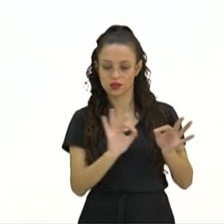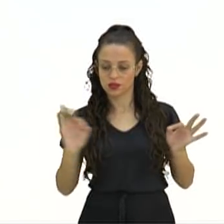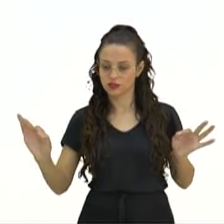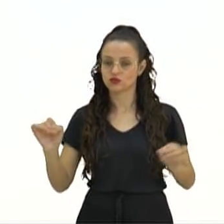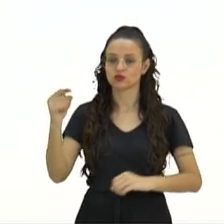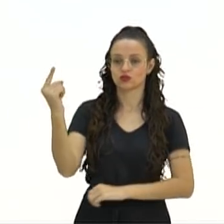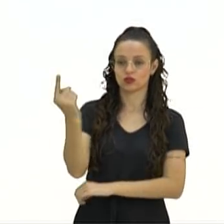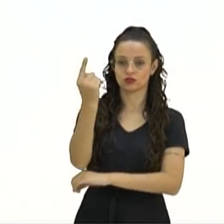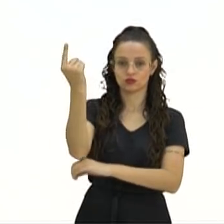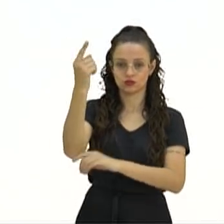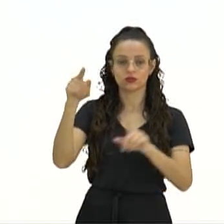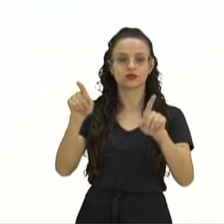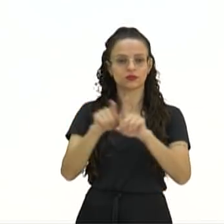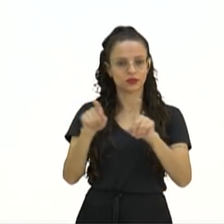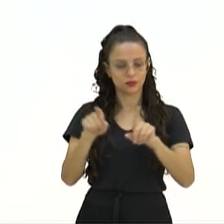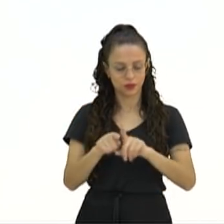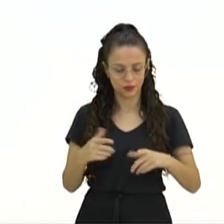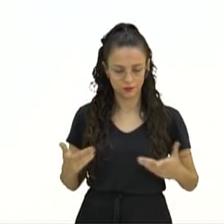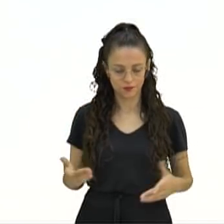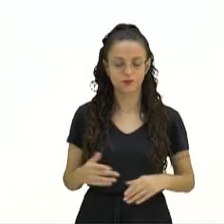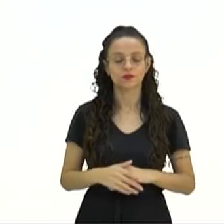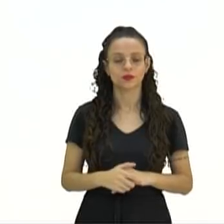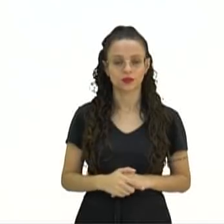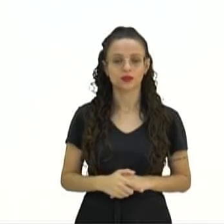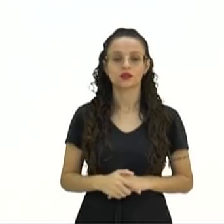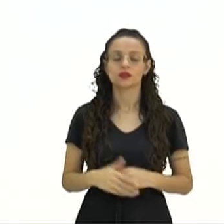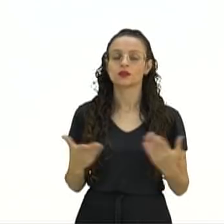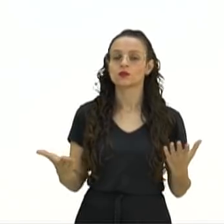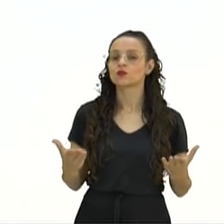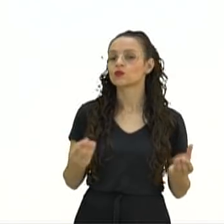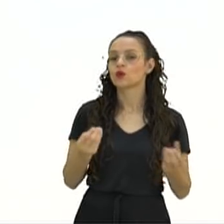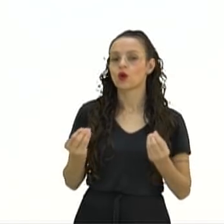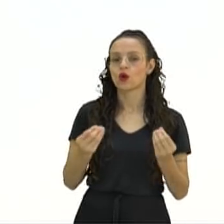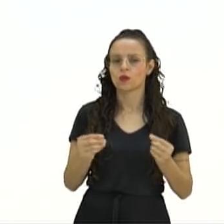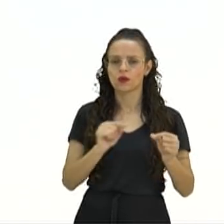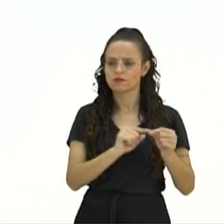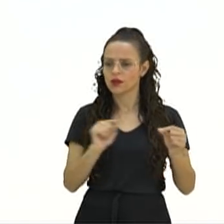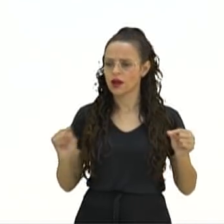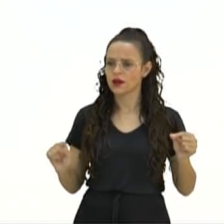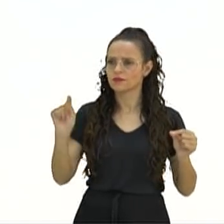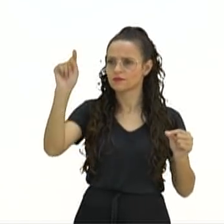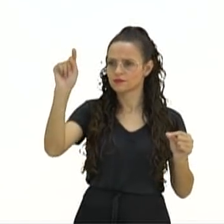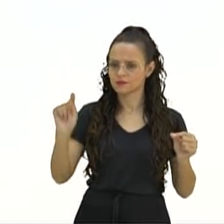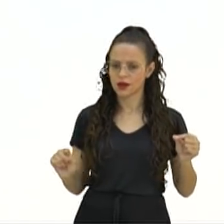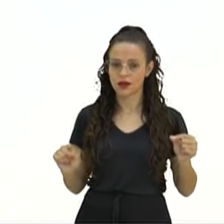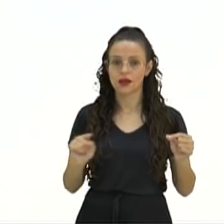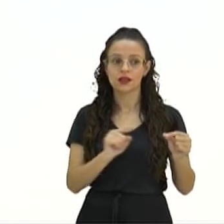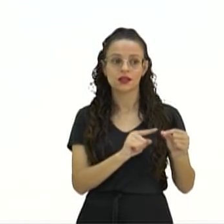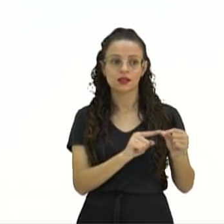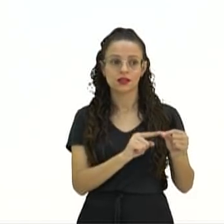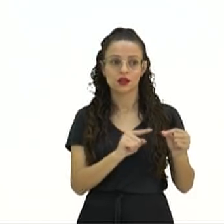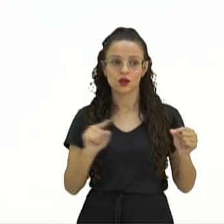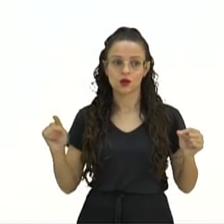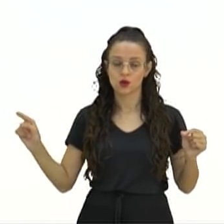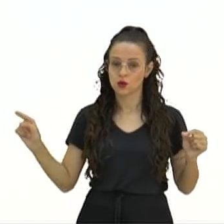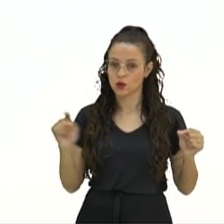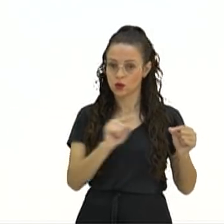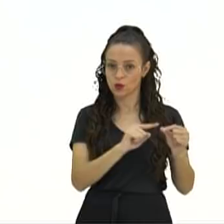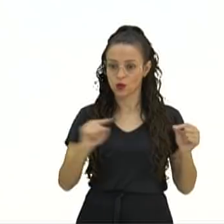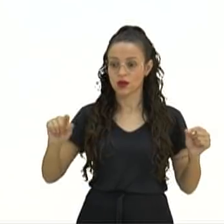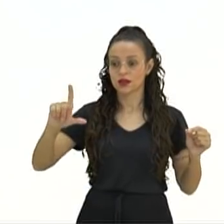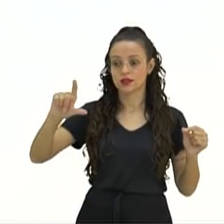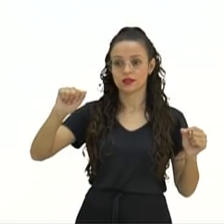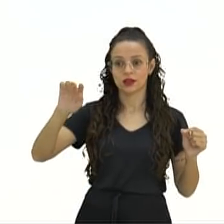qual é a longitude de cada um deles, ou seja, a coordenada geográfica. Lembrando que a latitude é em relação à linha